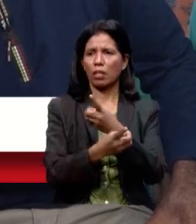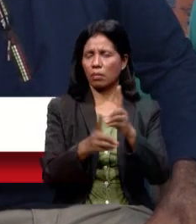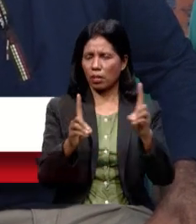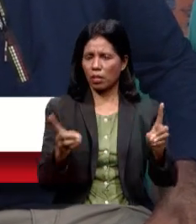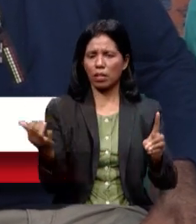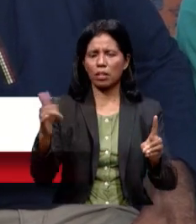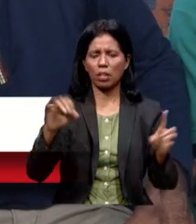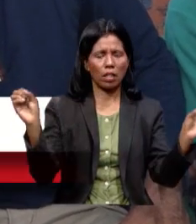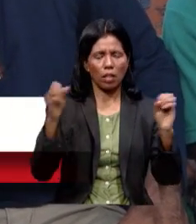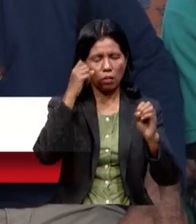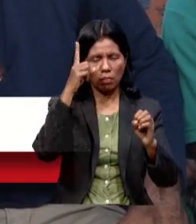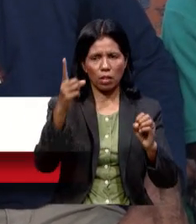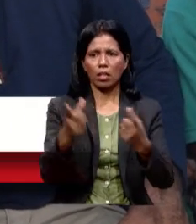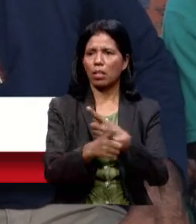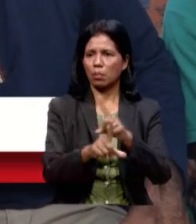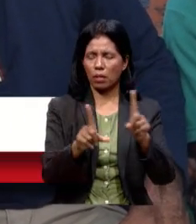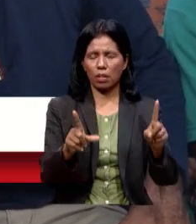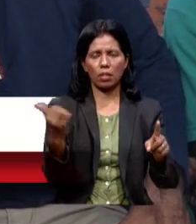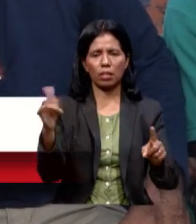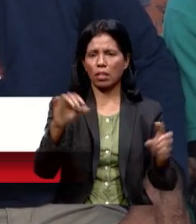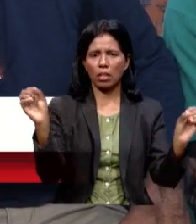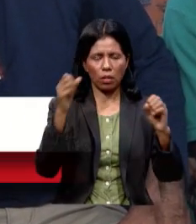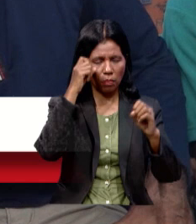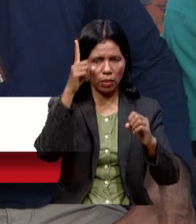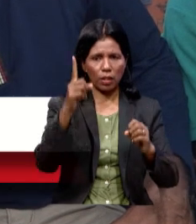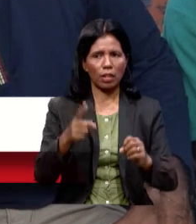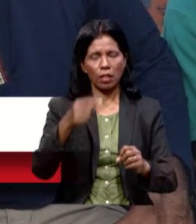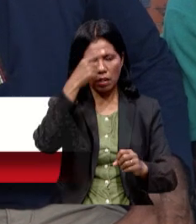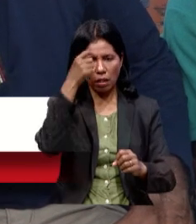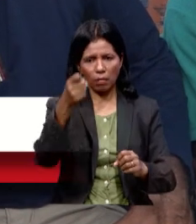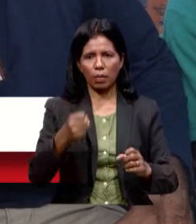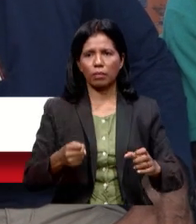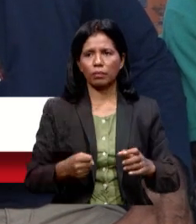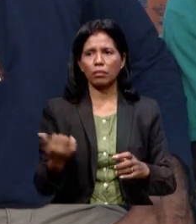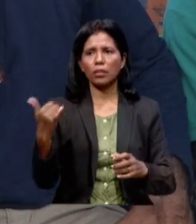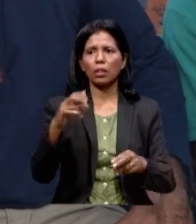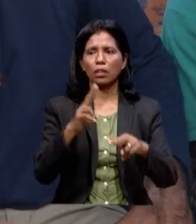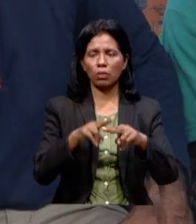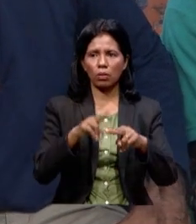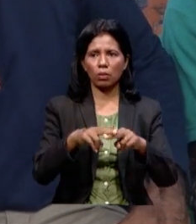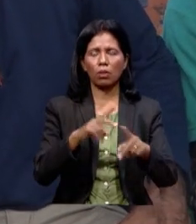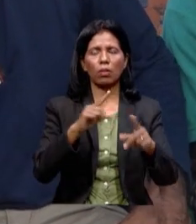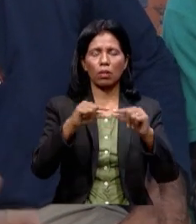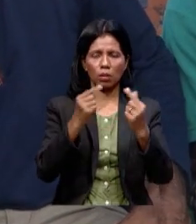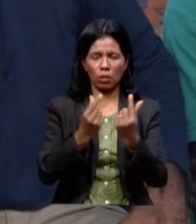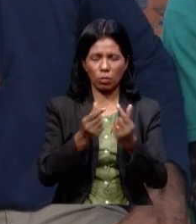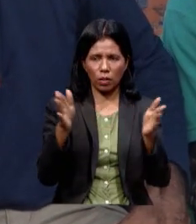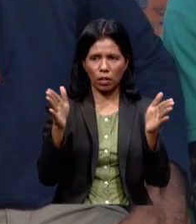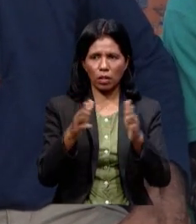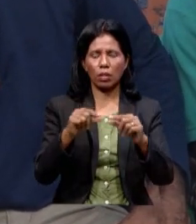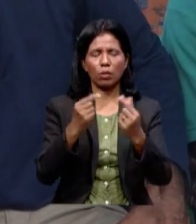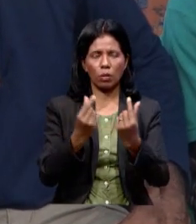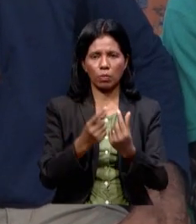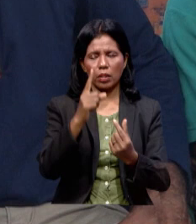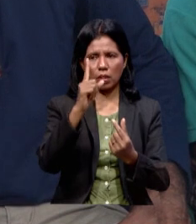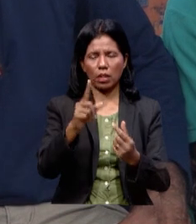komprende. Liberdade ne sira la komprende. Tambe ida ne maka sira tur kulia grup ki koinda. Niat grup ida ga